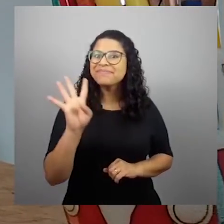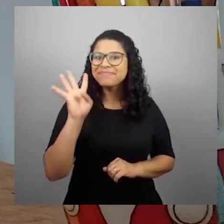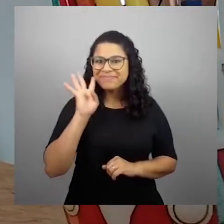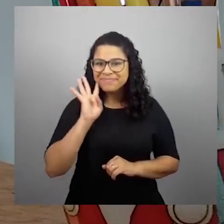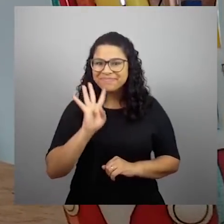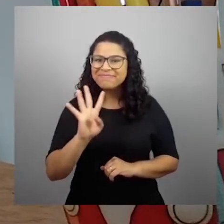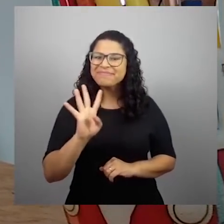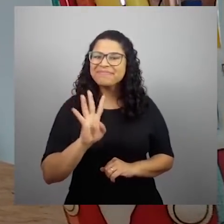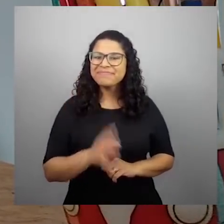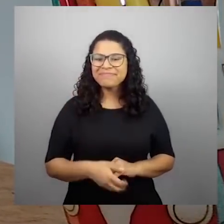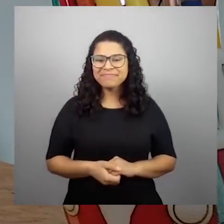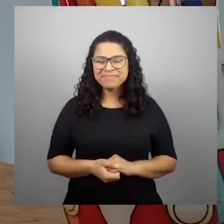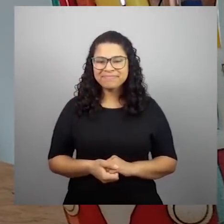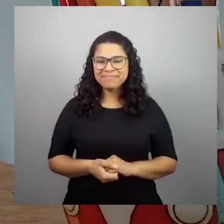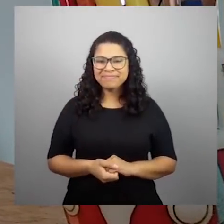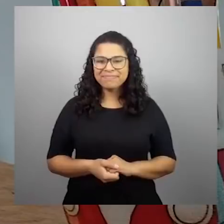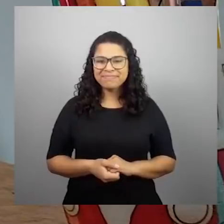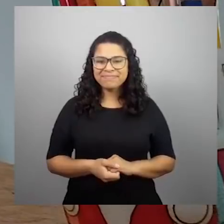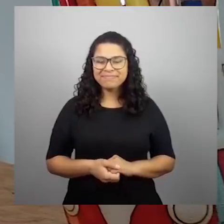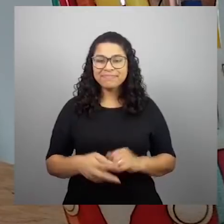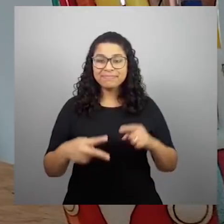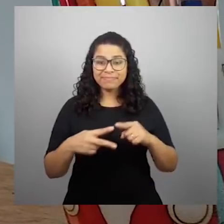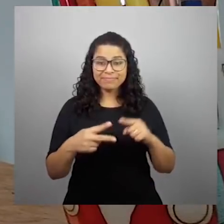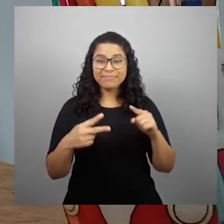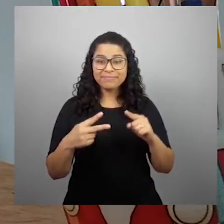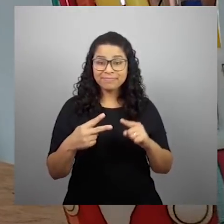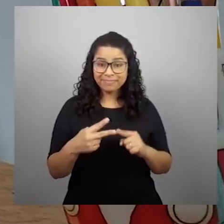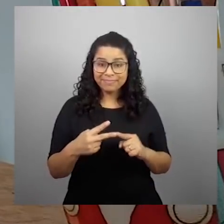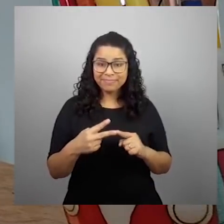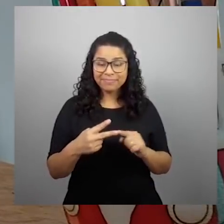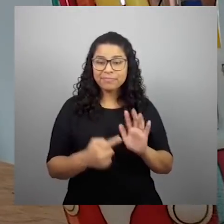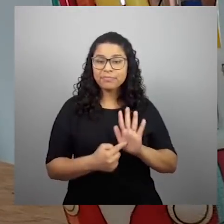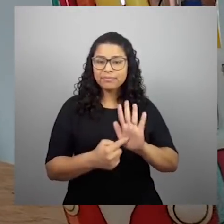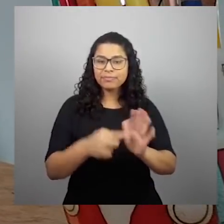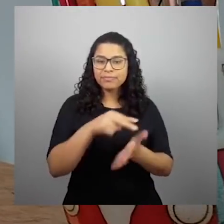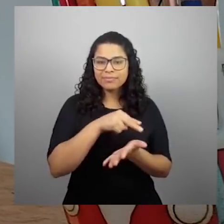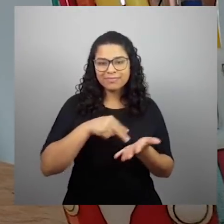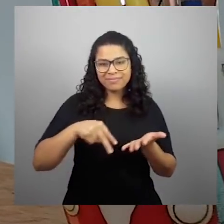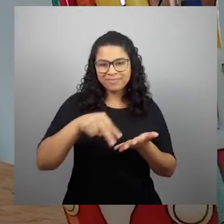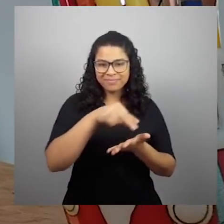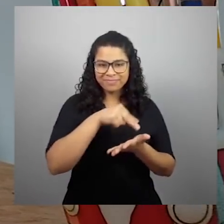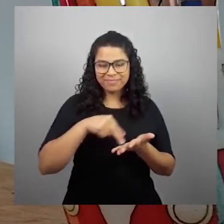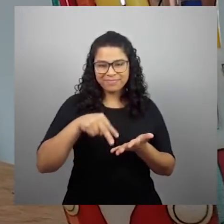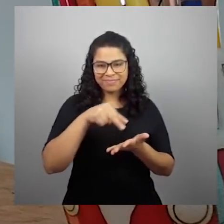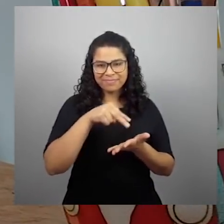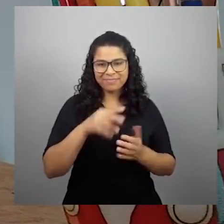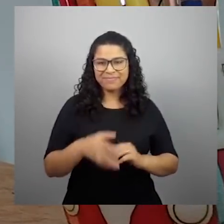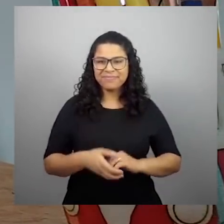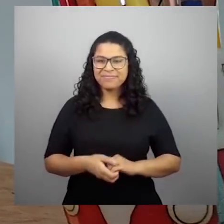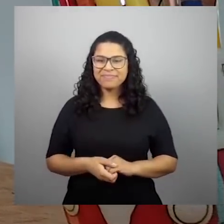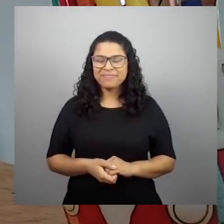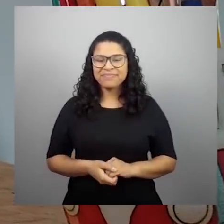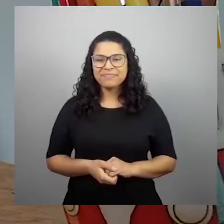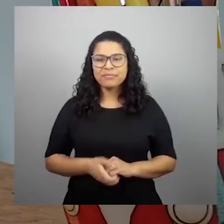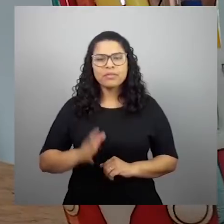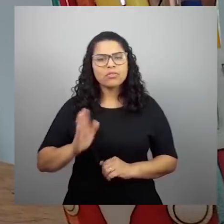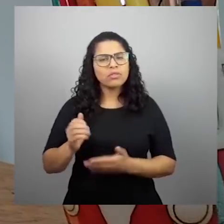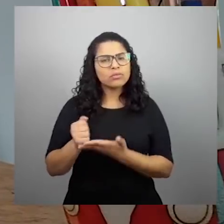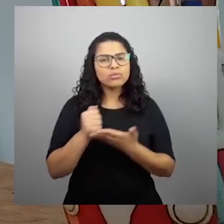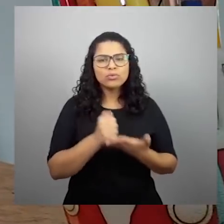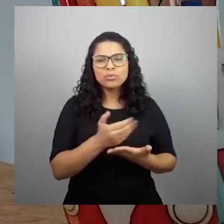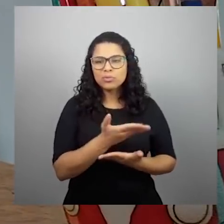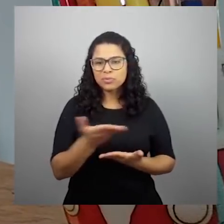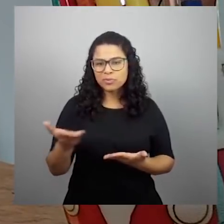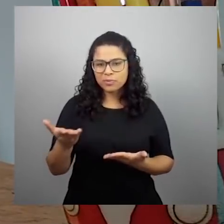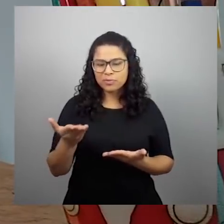bacana, não é? Esses foram trechinhos de 2 espetáculos da Caleidos, Companhia de Dança, que eu já trouxe